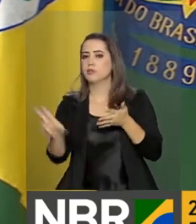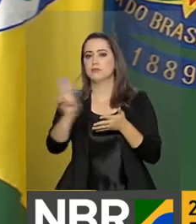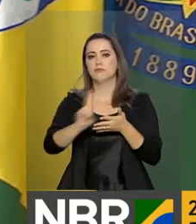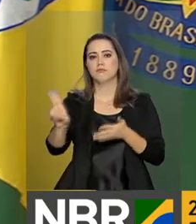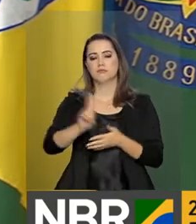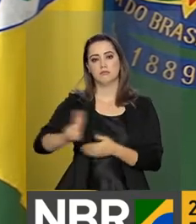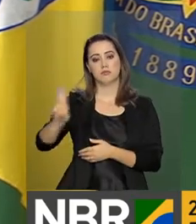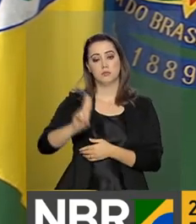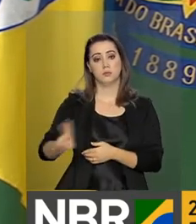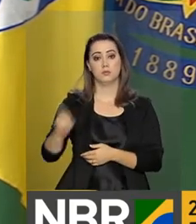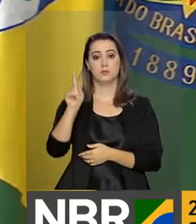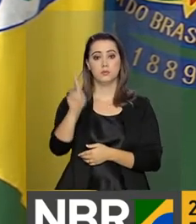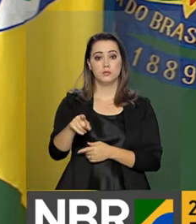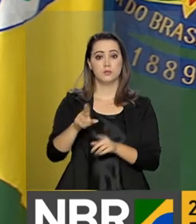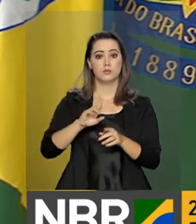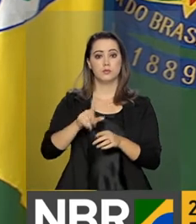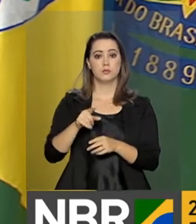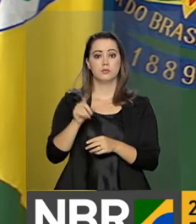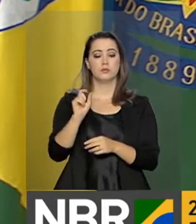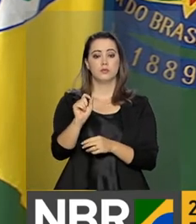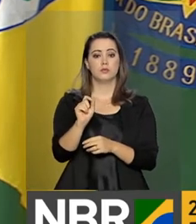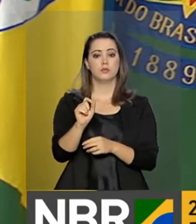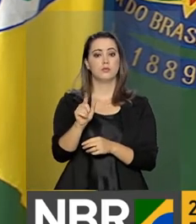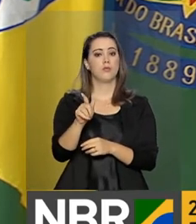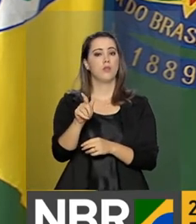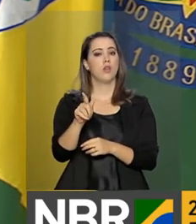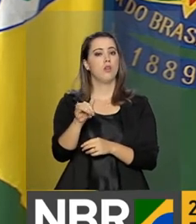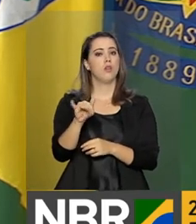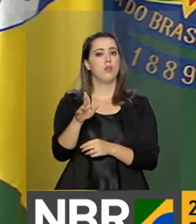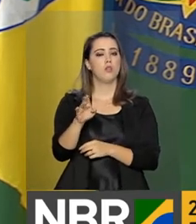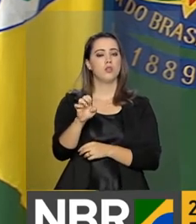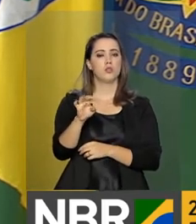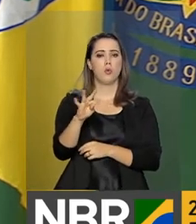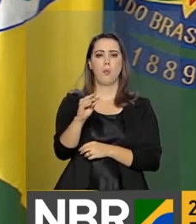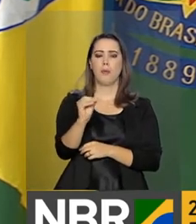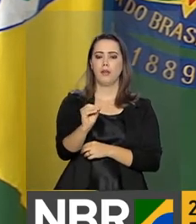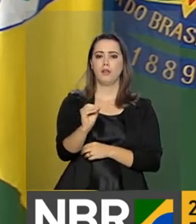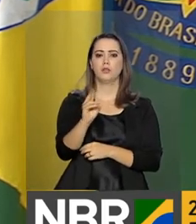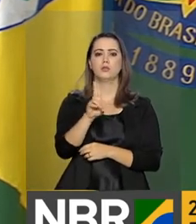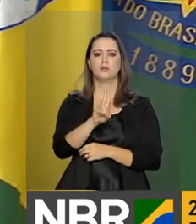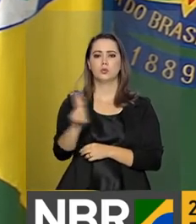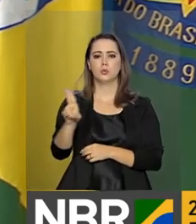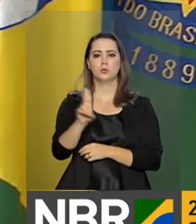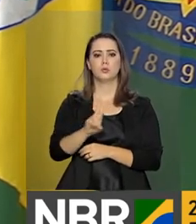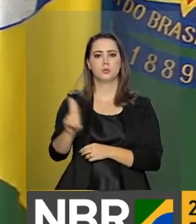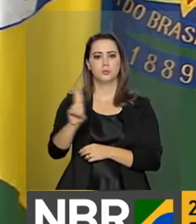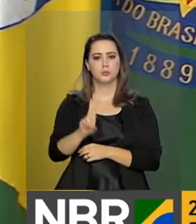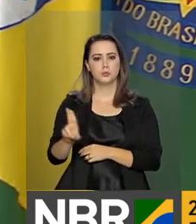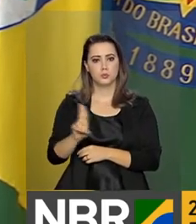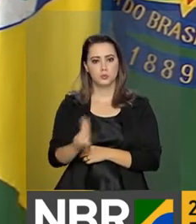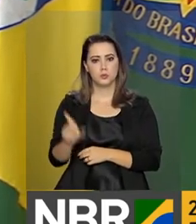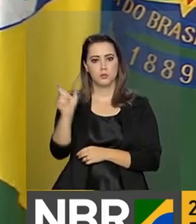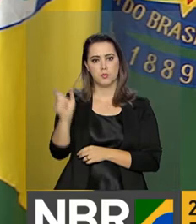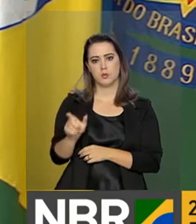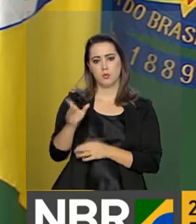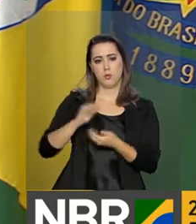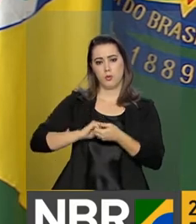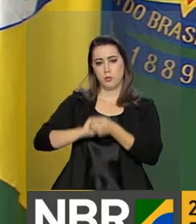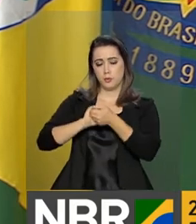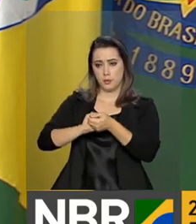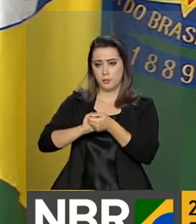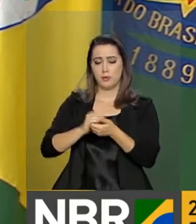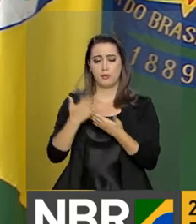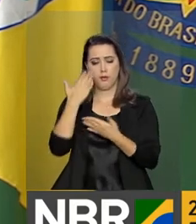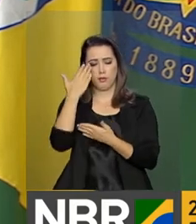Melles, Celso Maldaner, Gilberto Nascimento, Zé Rinaldo, Júlio César, Júlio